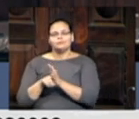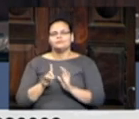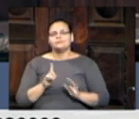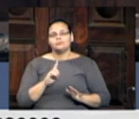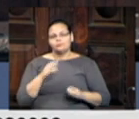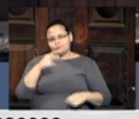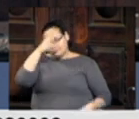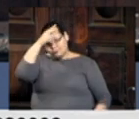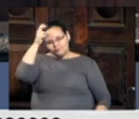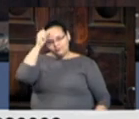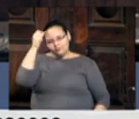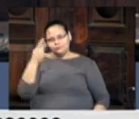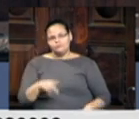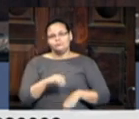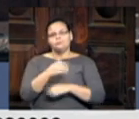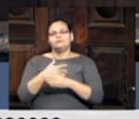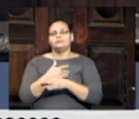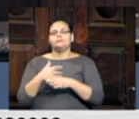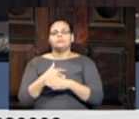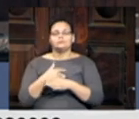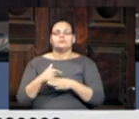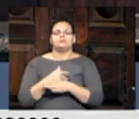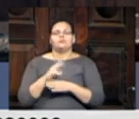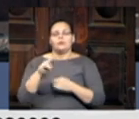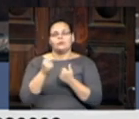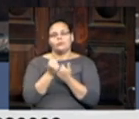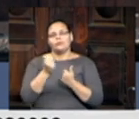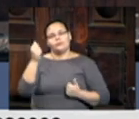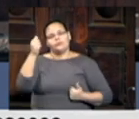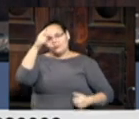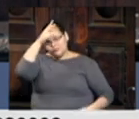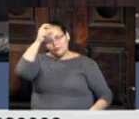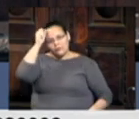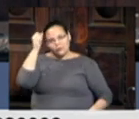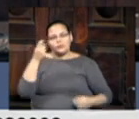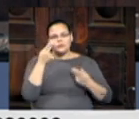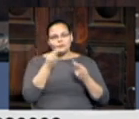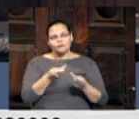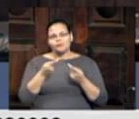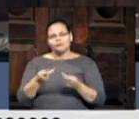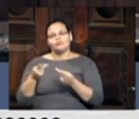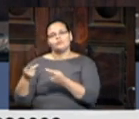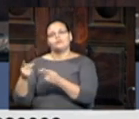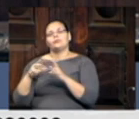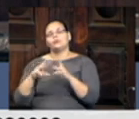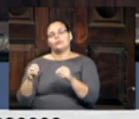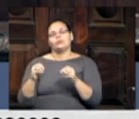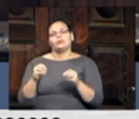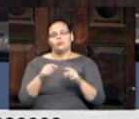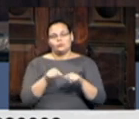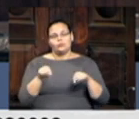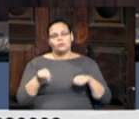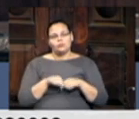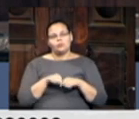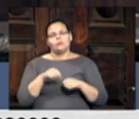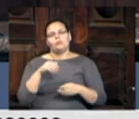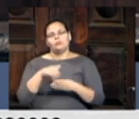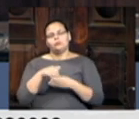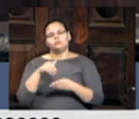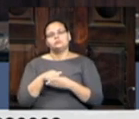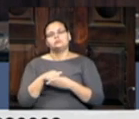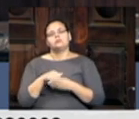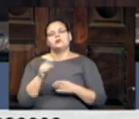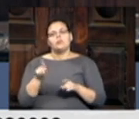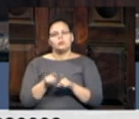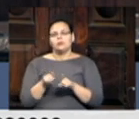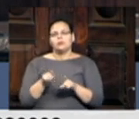O prefeito da cidade, com seu candidato e o vice-prefeito, visitando todas as sessões eleitorais. Isso é proibido por lei.